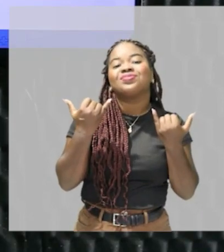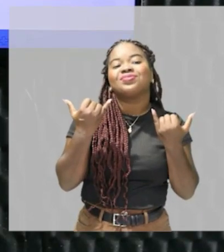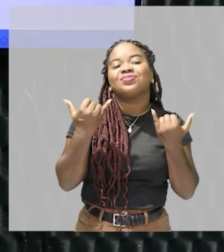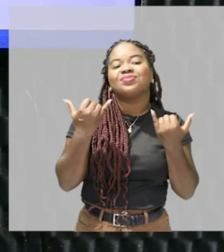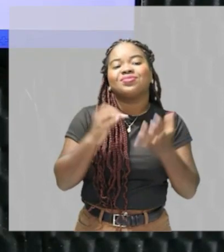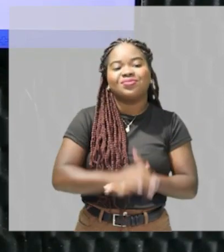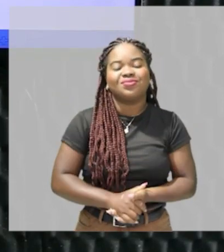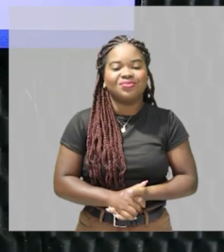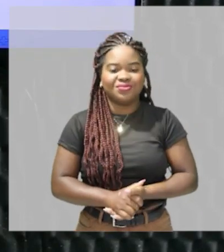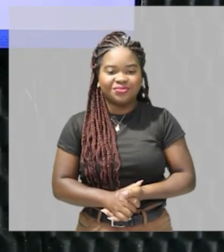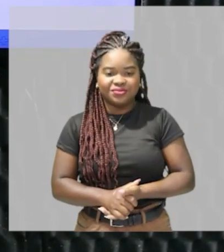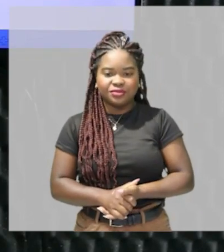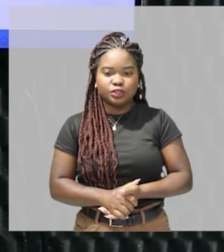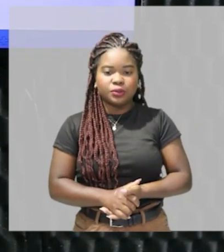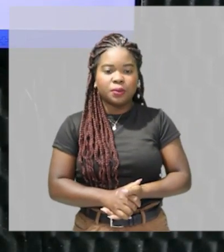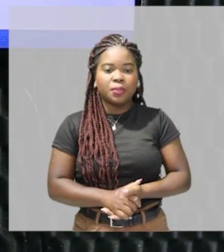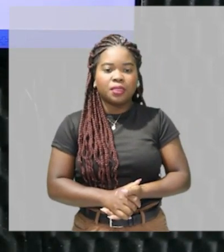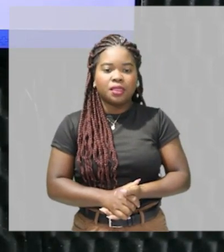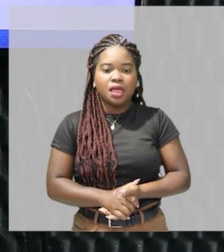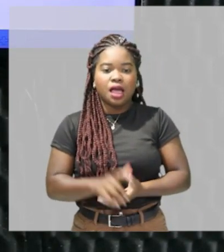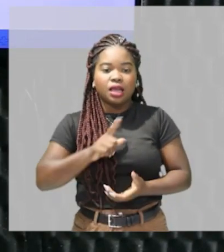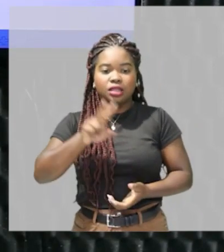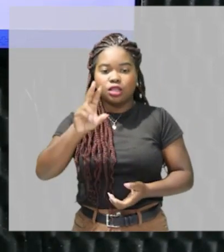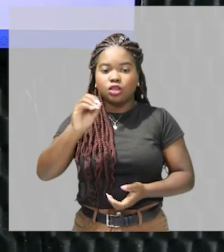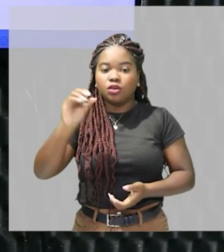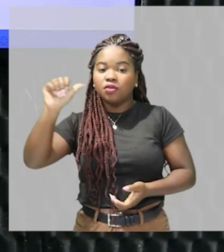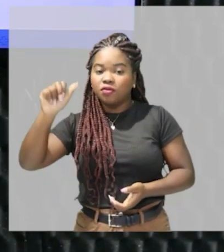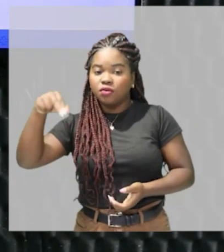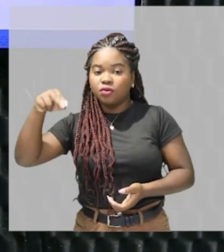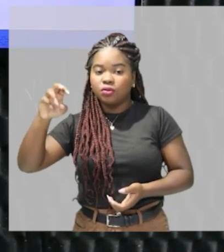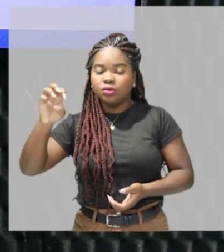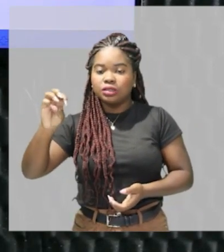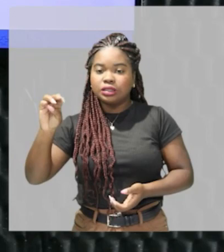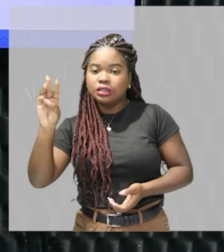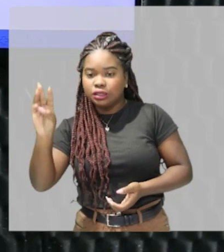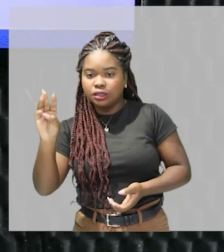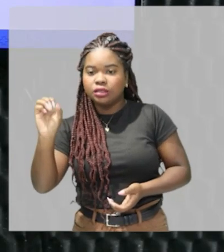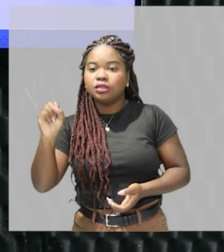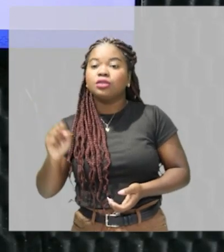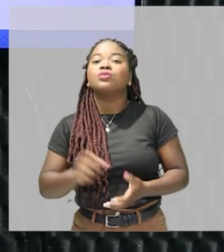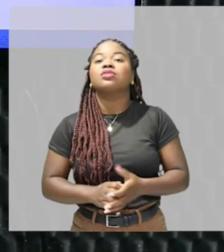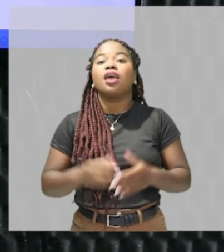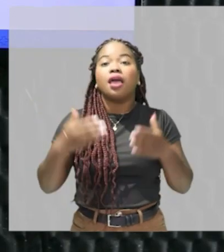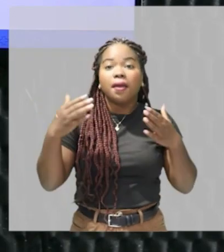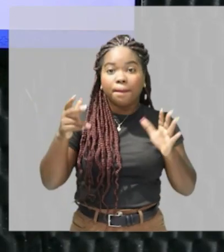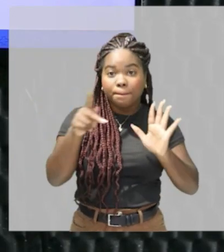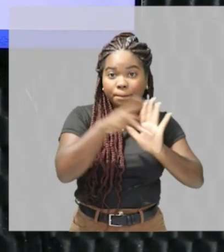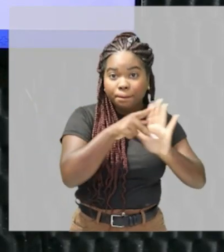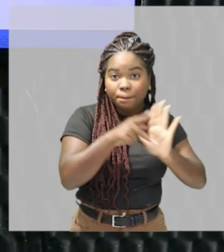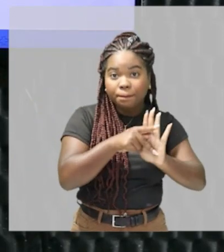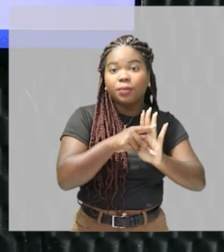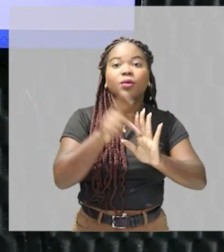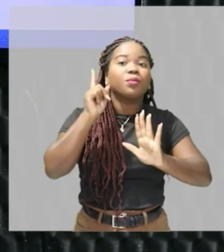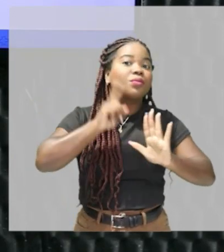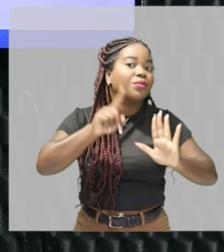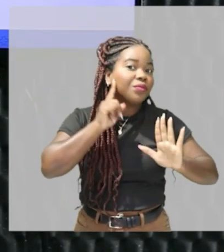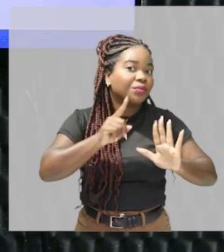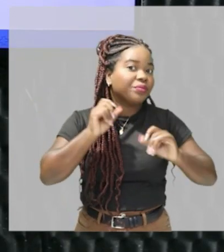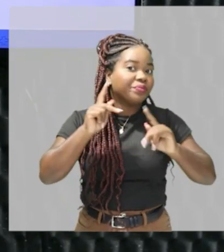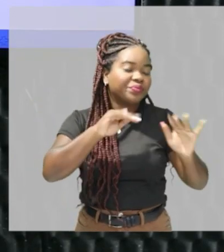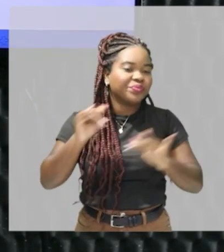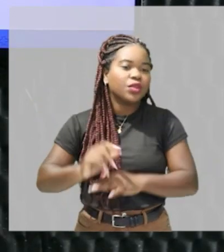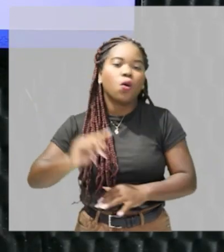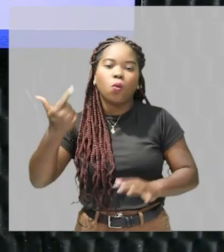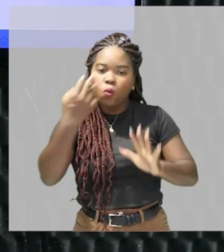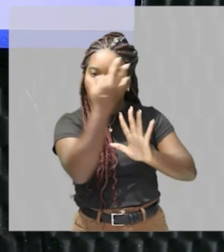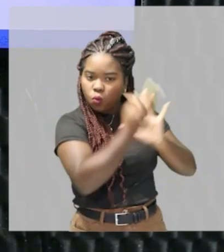é Voice of America, Voz da América. É um veículo de imprensa dos Estados Unidos. Próximo texto, nós